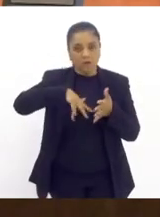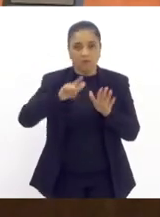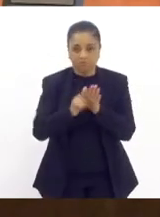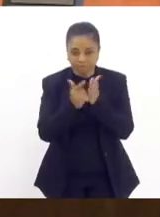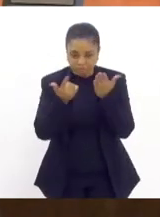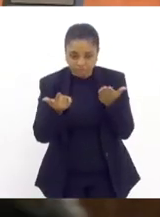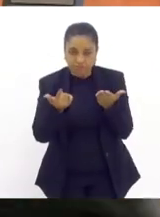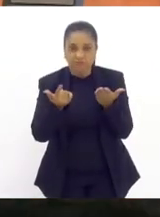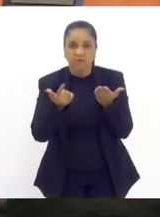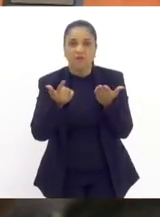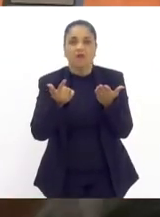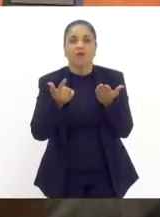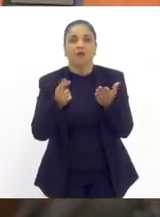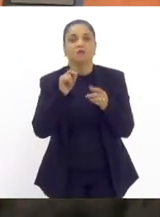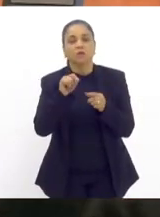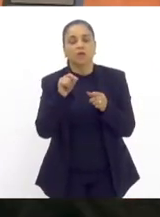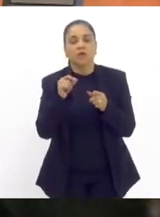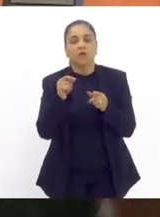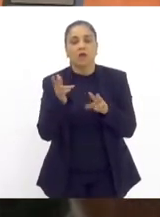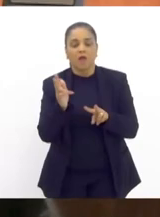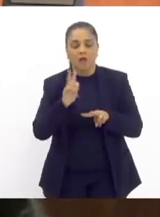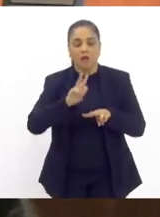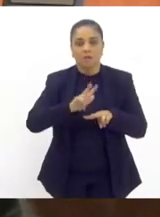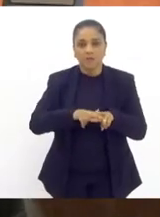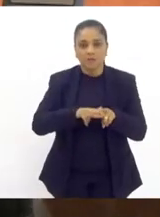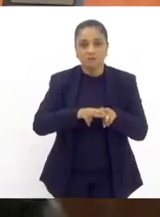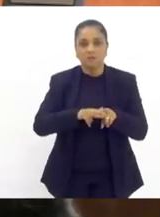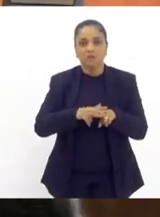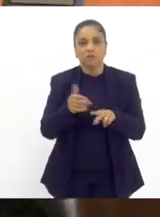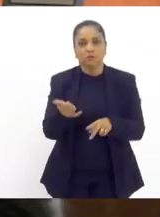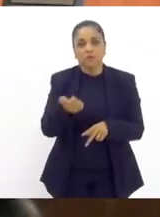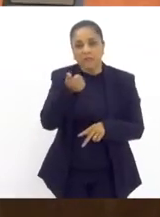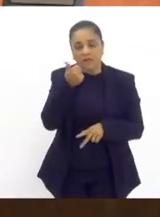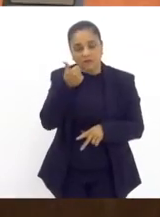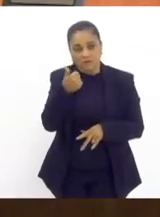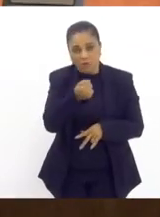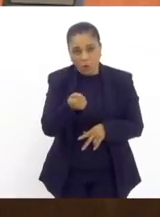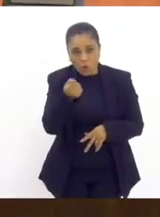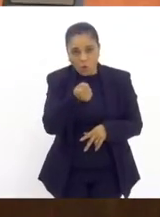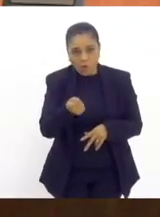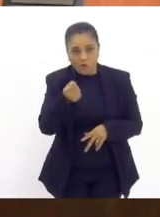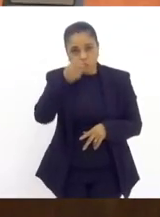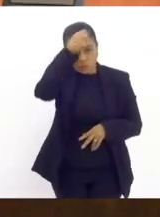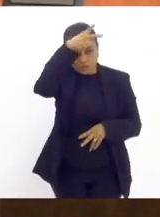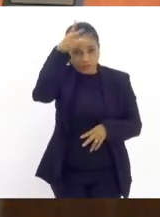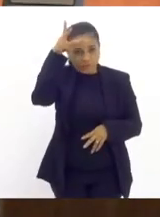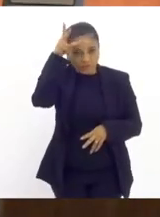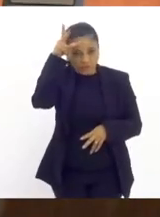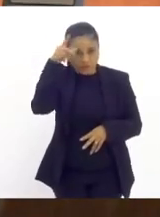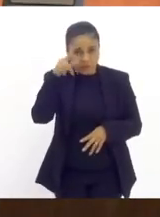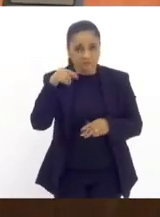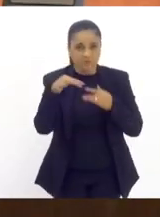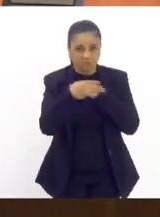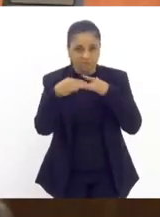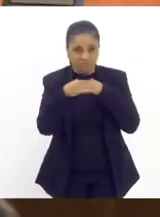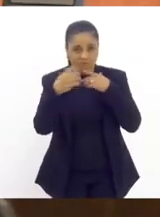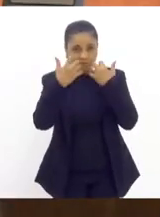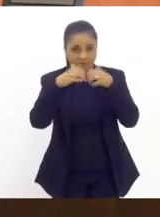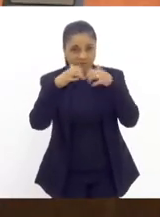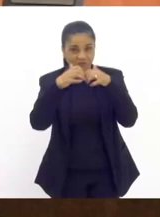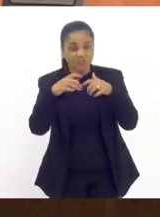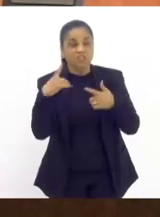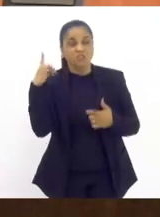falando a respeito da apreensão do telefone do prefeito da cidade Estão dizendo que existe uma grande dificuldade